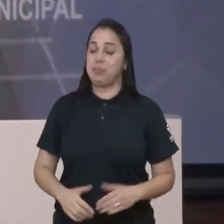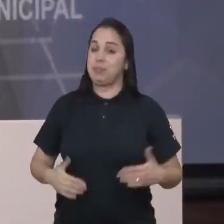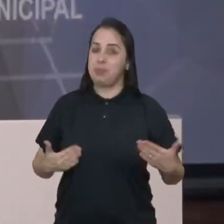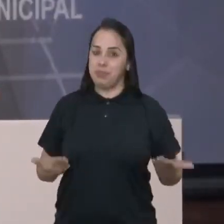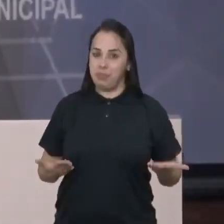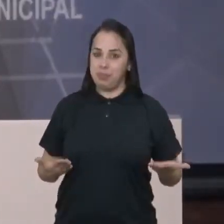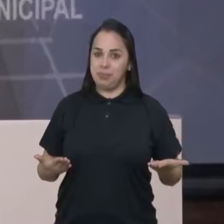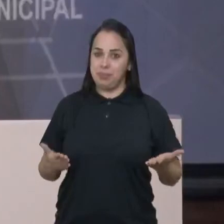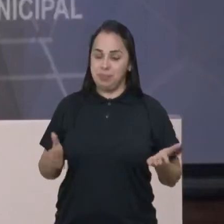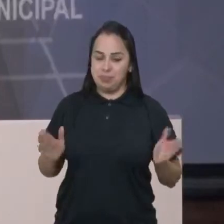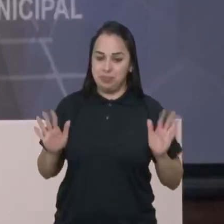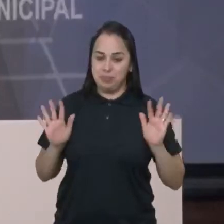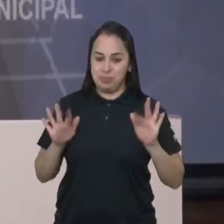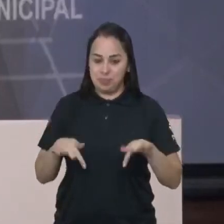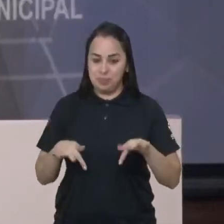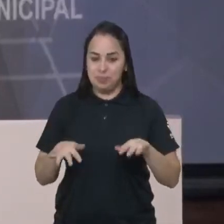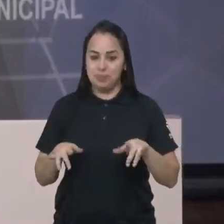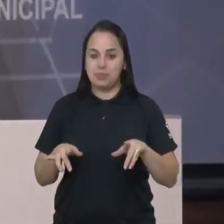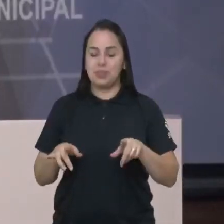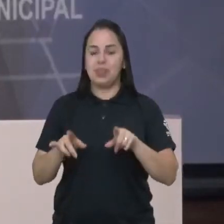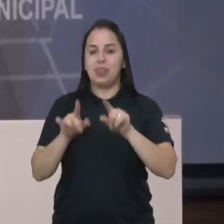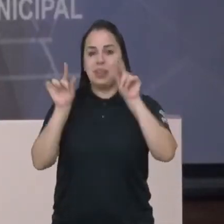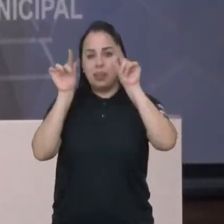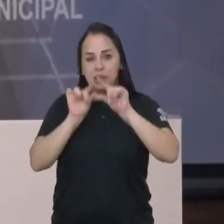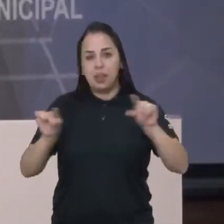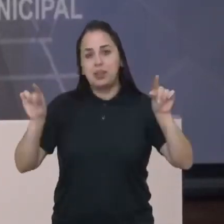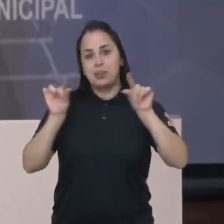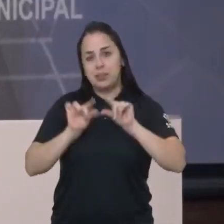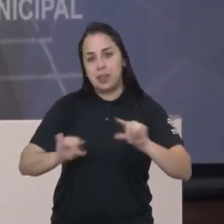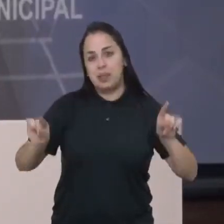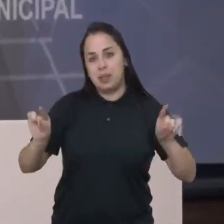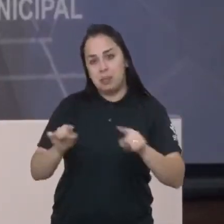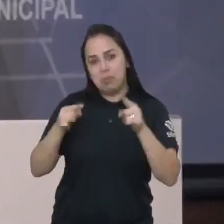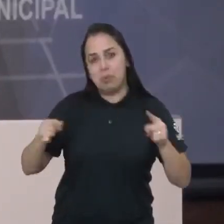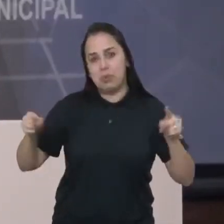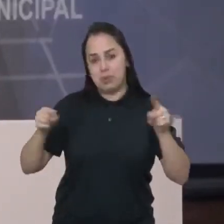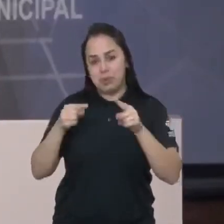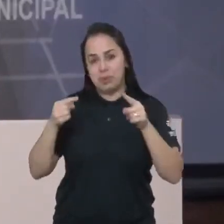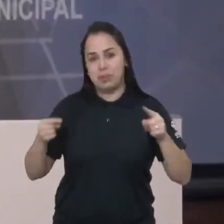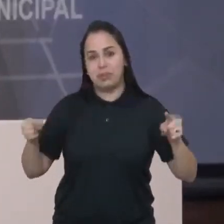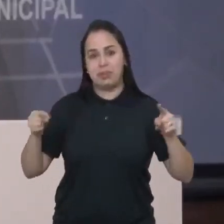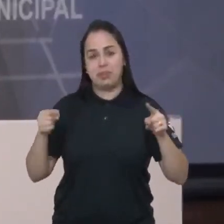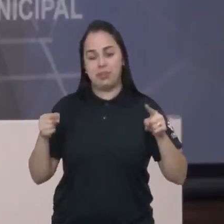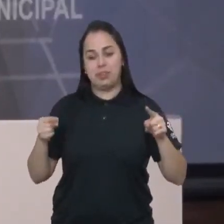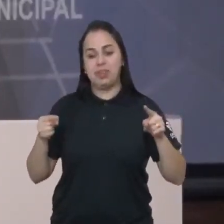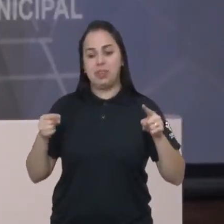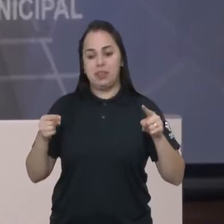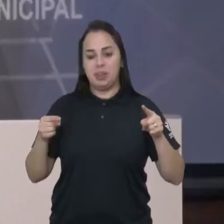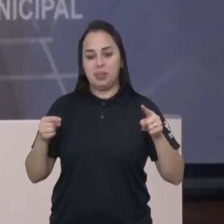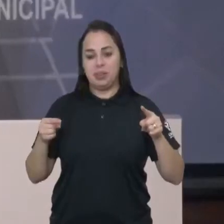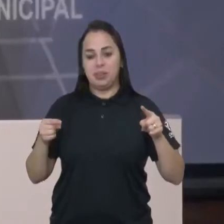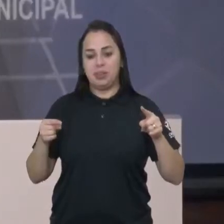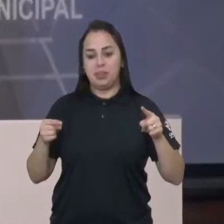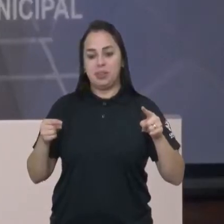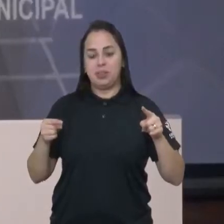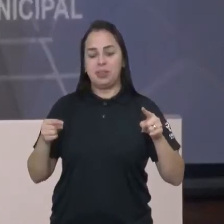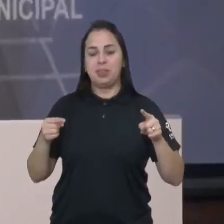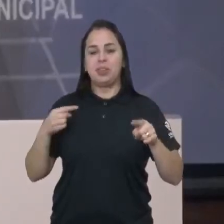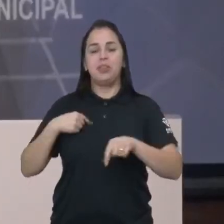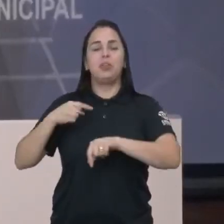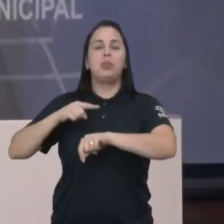Finalmente, ouso citar Mário Quintana na sua Canção do Dia de Sempre, quando fala sobre a passagem do